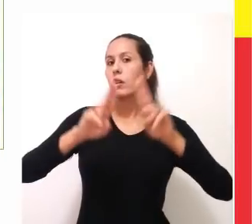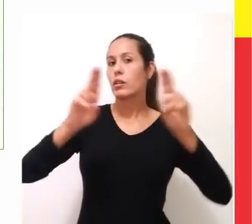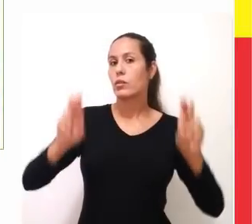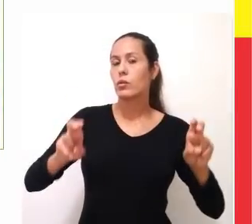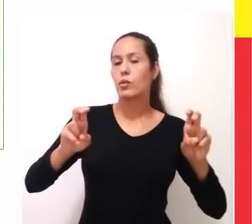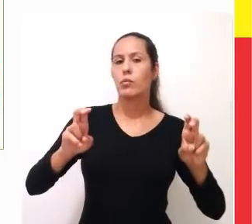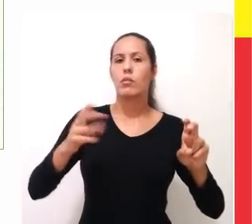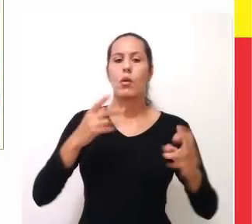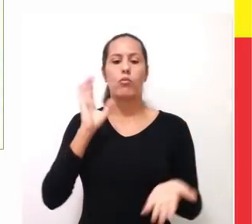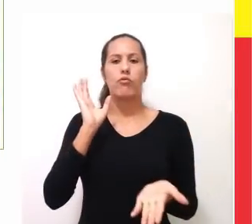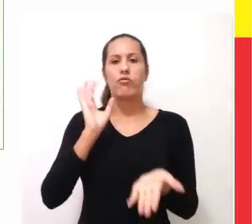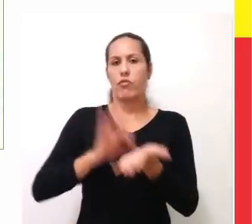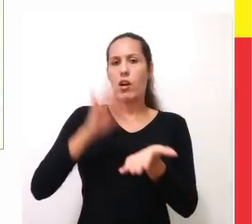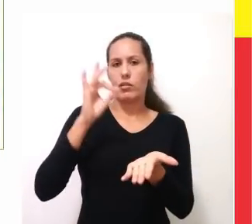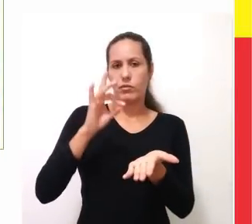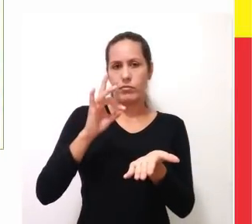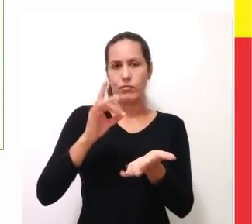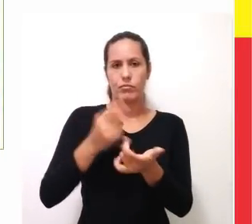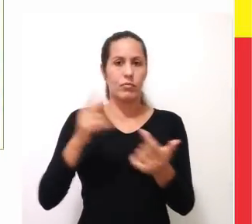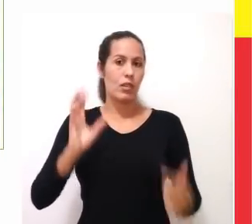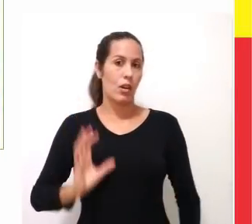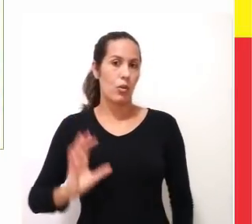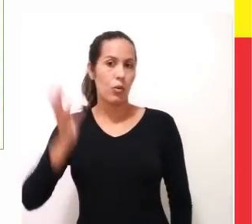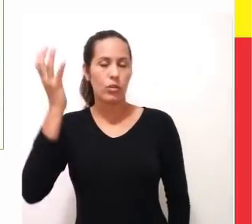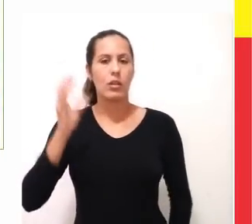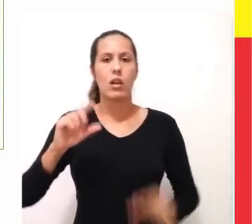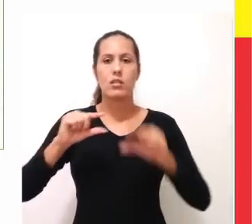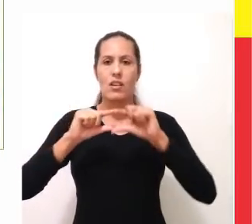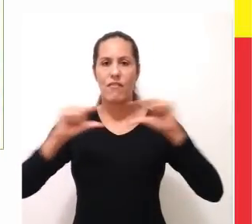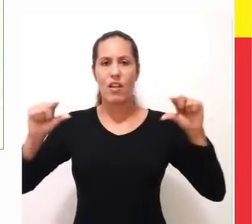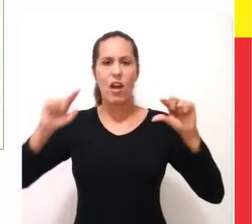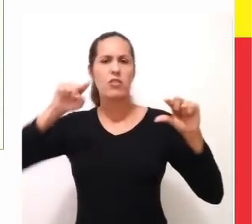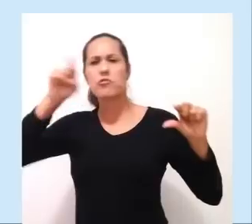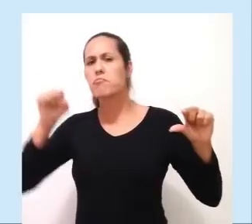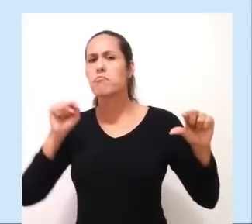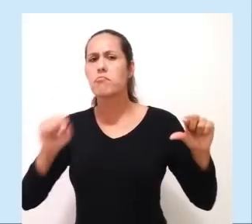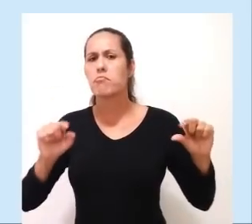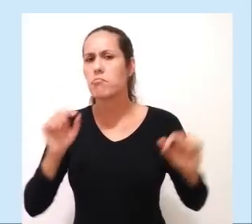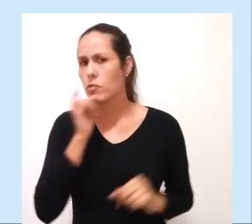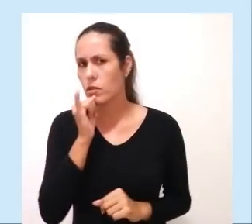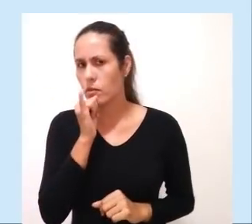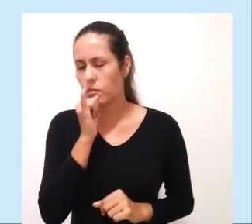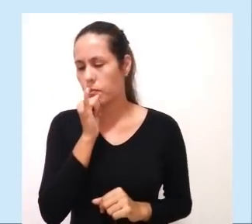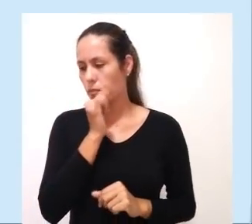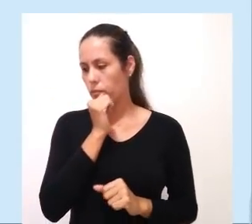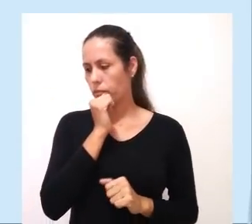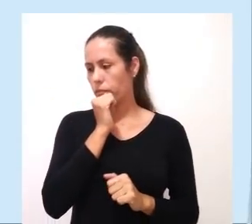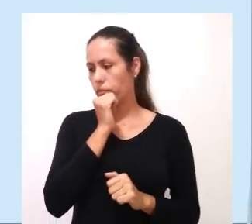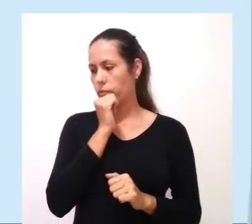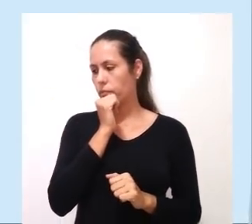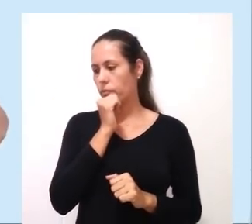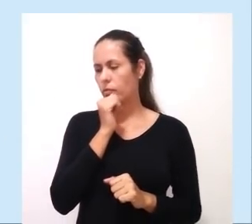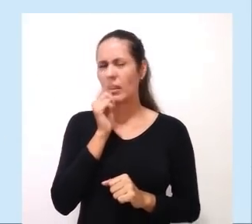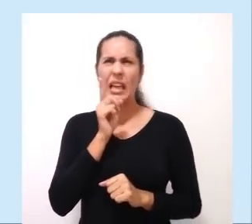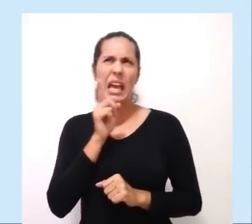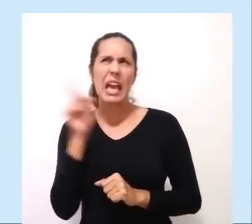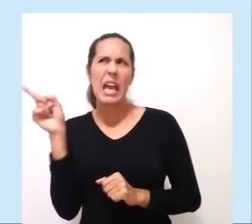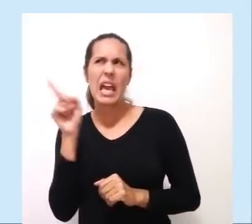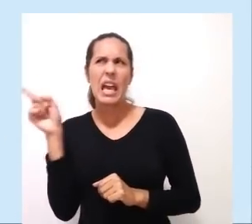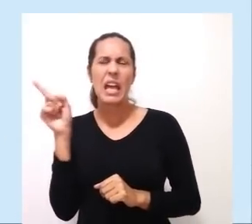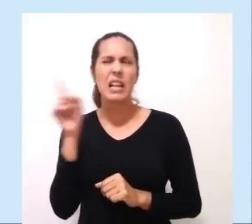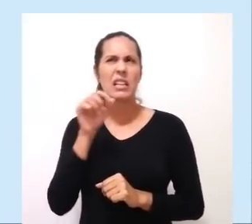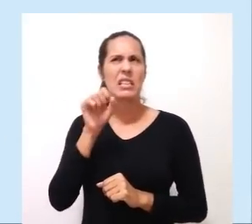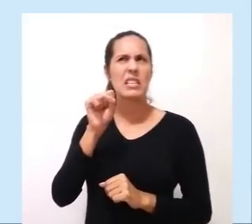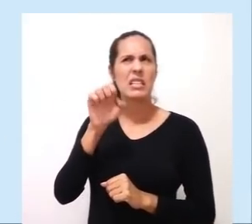fala em relação a um fato. Ocorrem frases interrogativas. Por exemplo, eu digo, será ele a pessoa